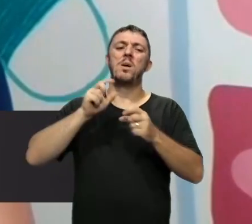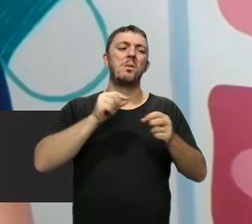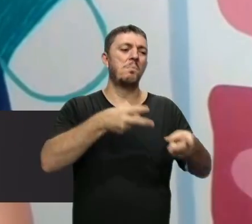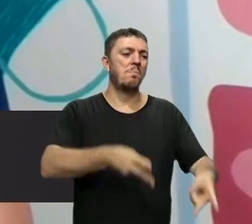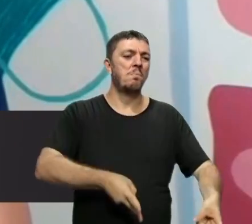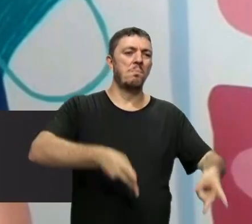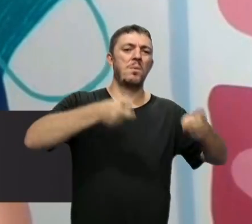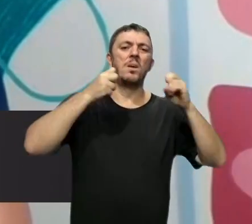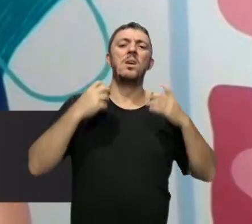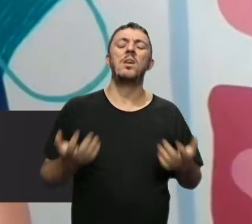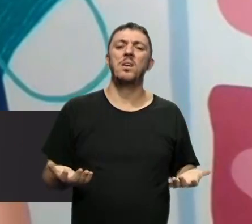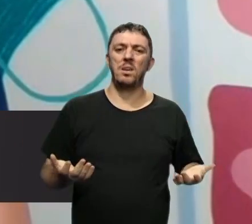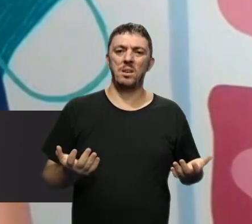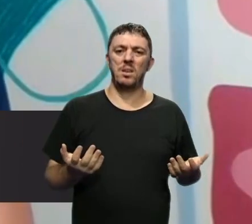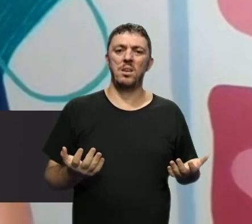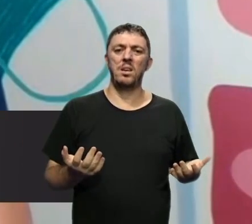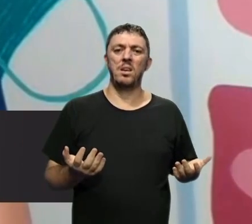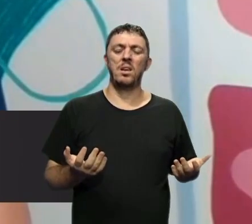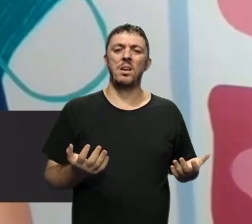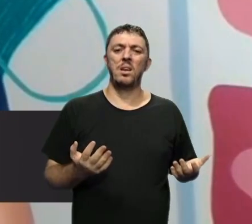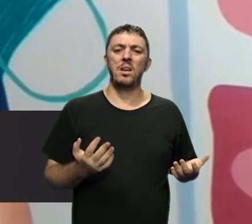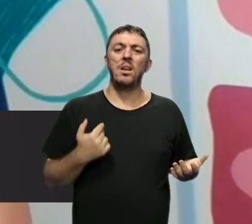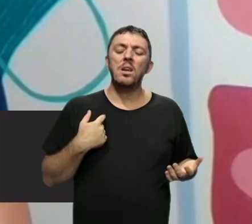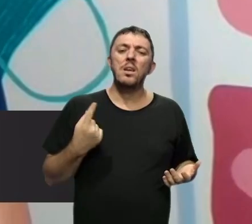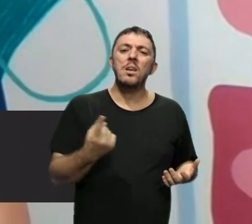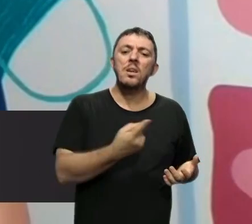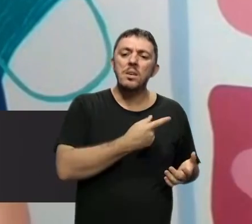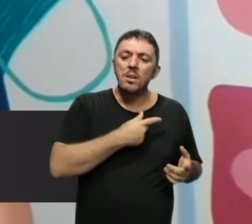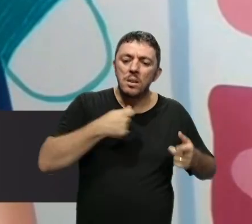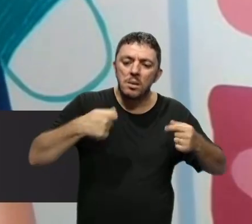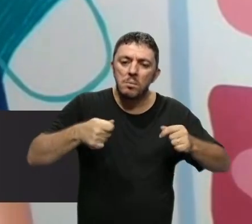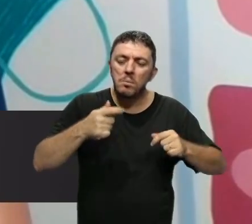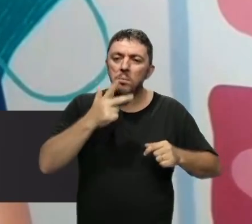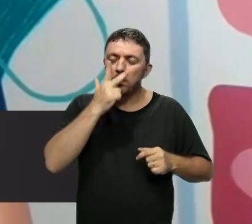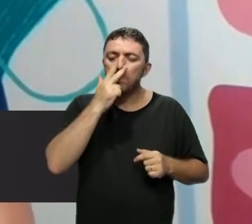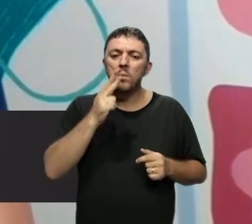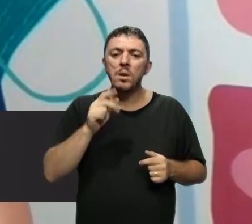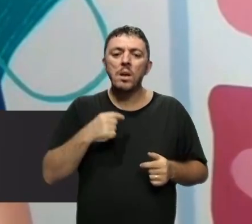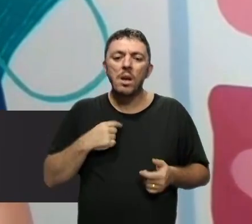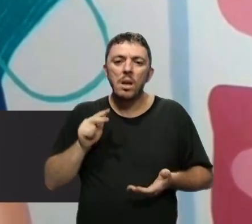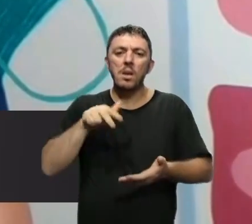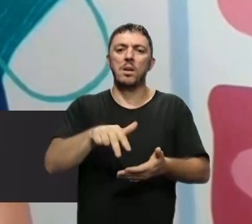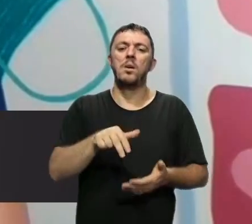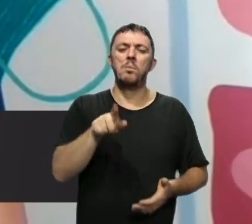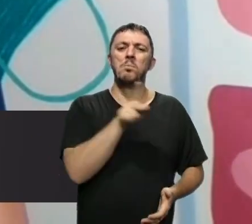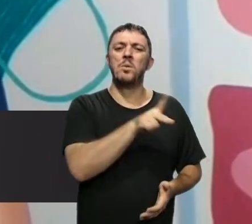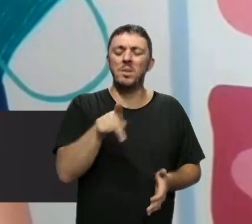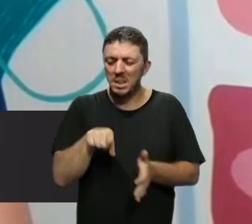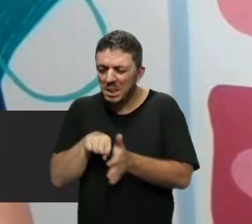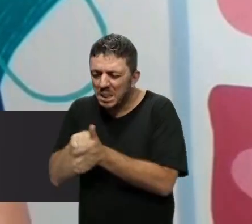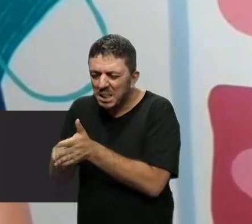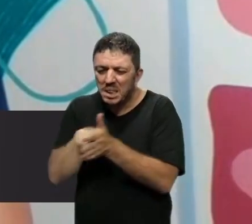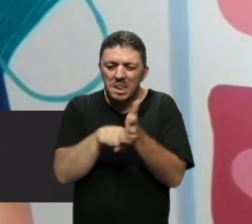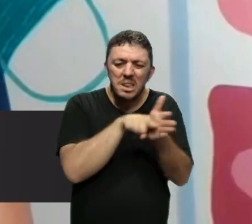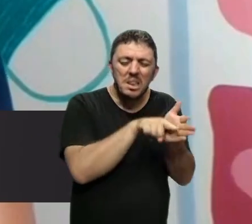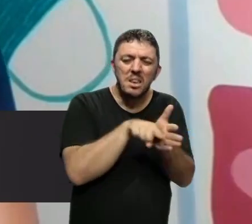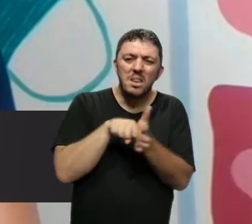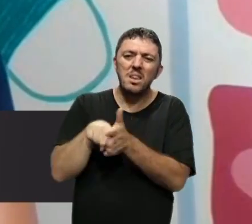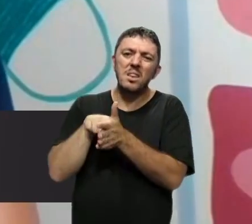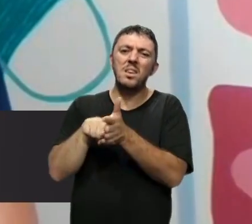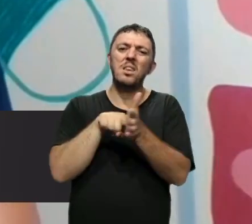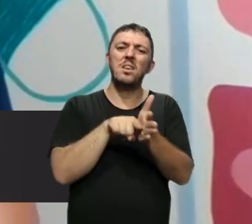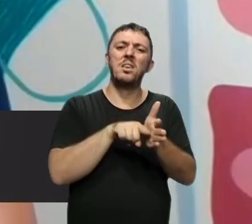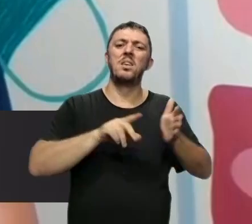registros revelam? A gente precisa se colocar muito nesse lugar de professor pesquisador, reflexivo